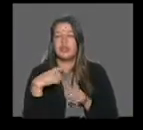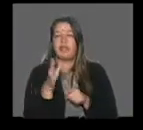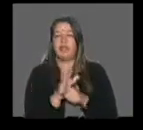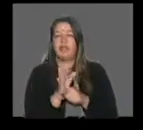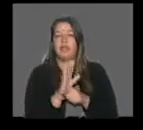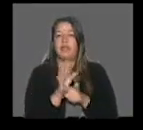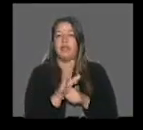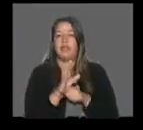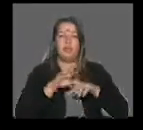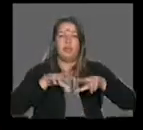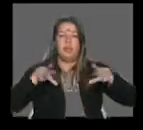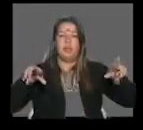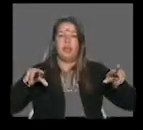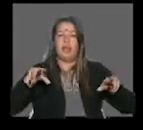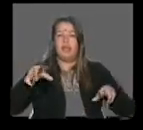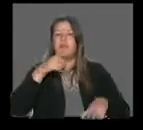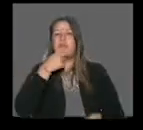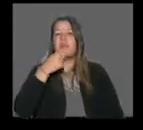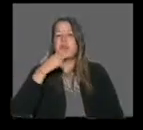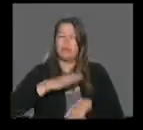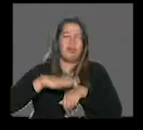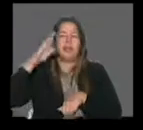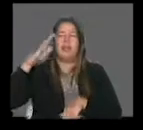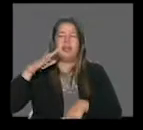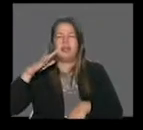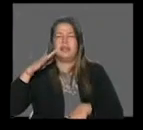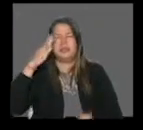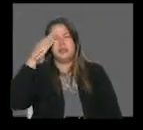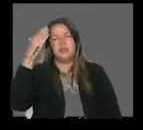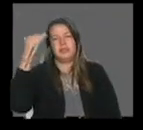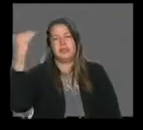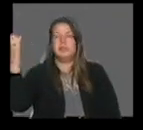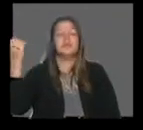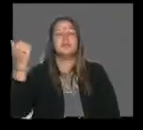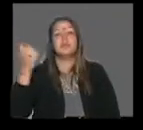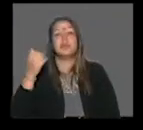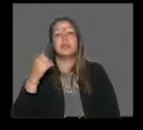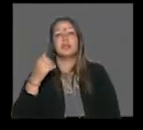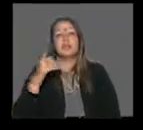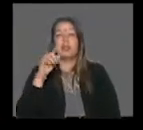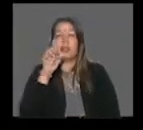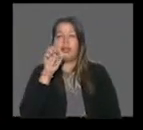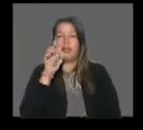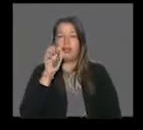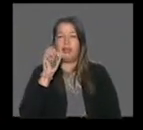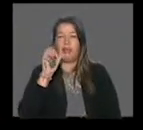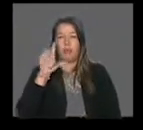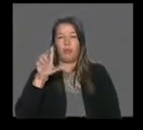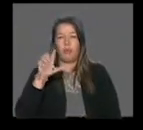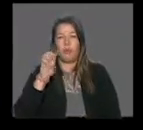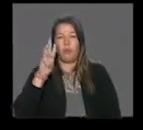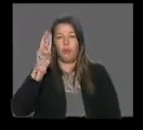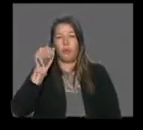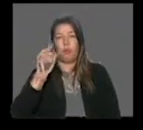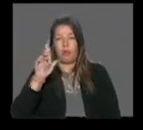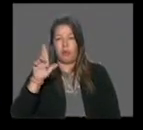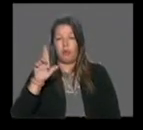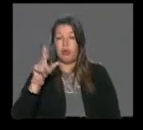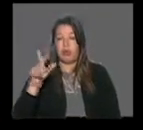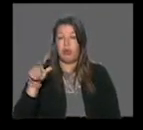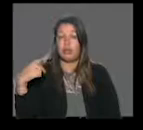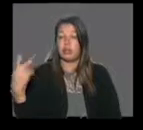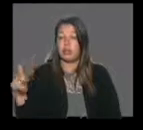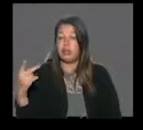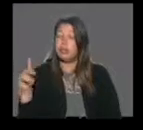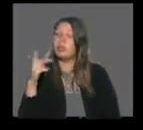Sembène, que é um dos maiores cineastas da história do continente, senegalês, o Gawar. E o